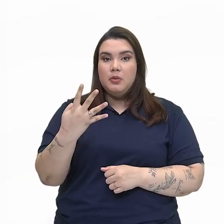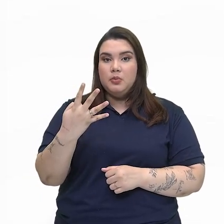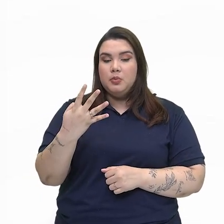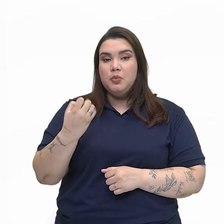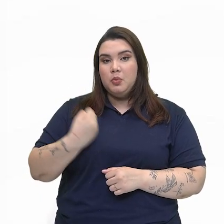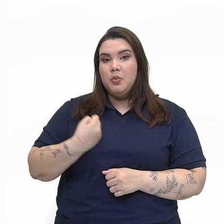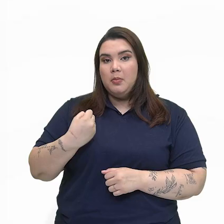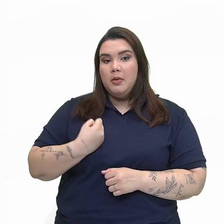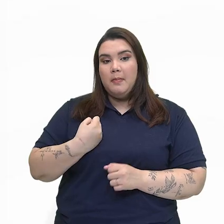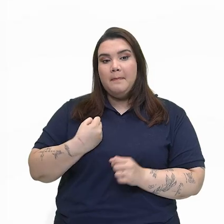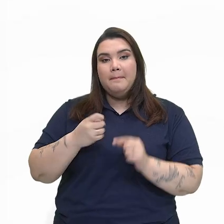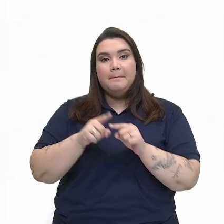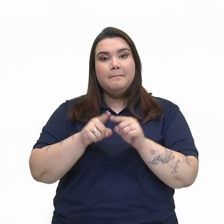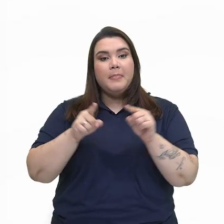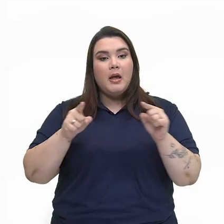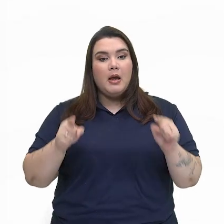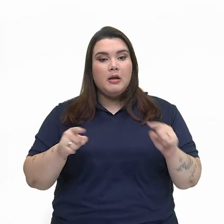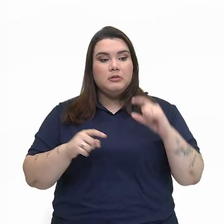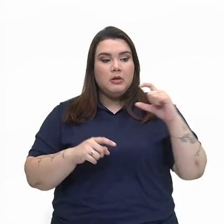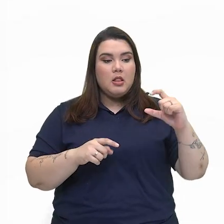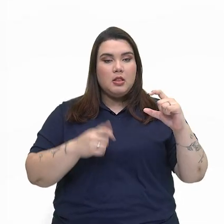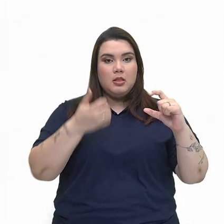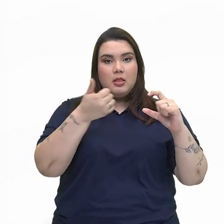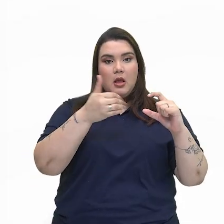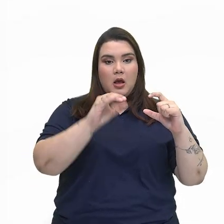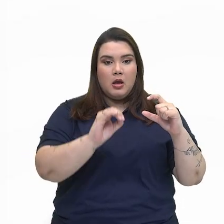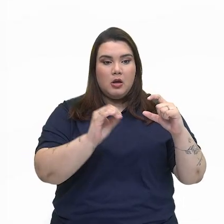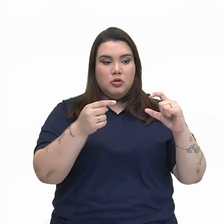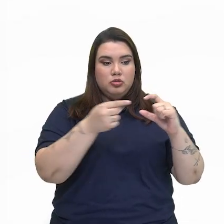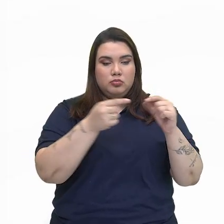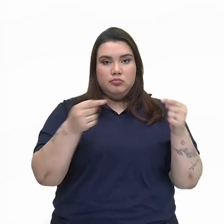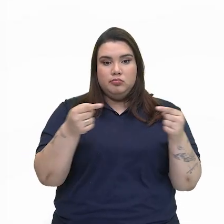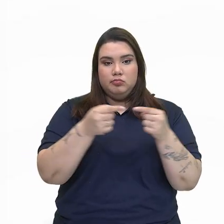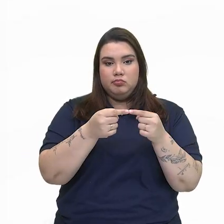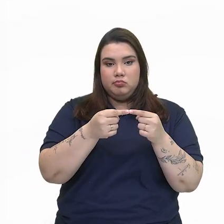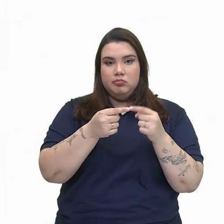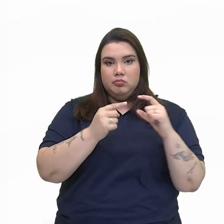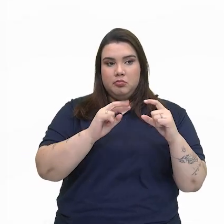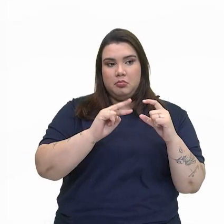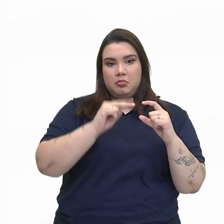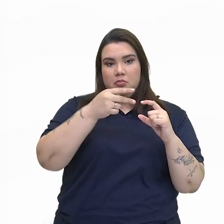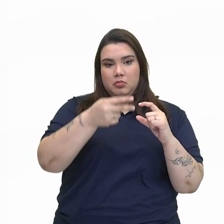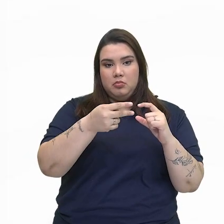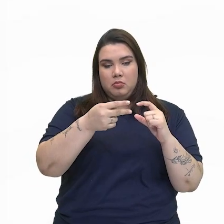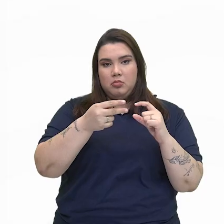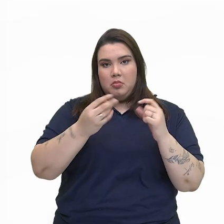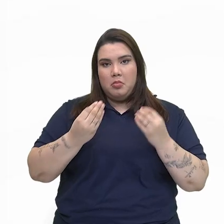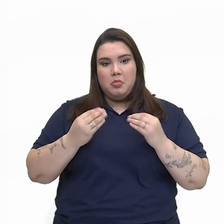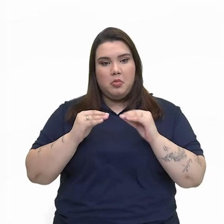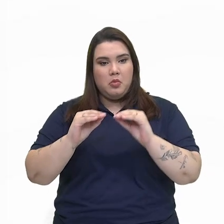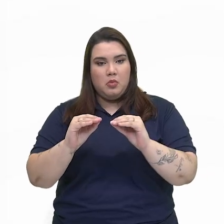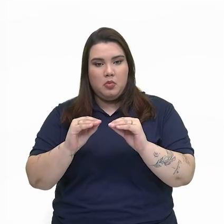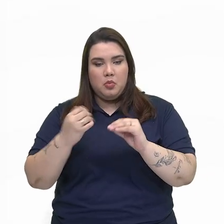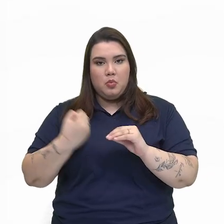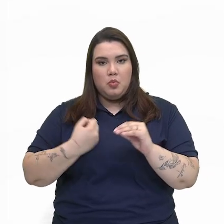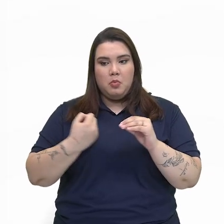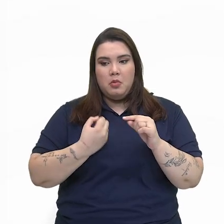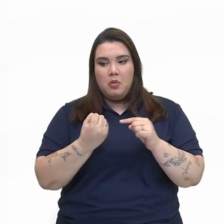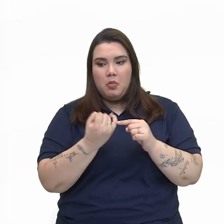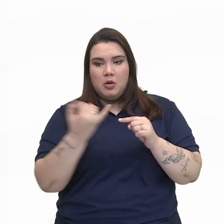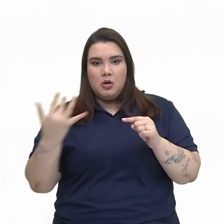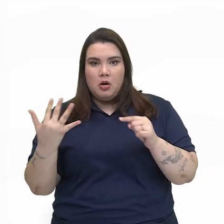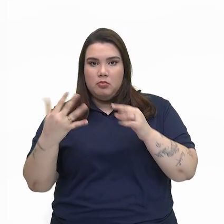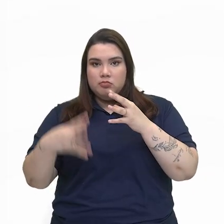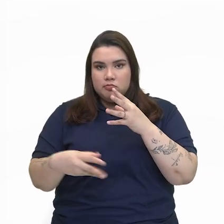algarismos significativos. A potência de base 10, ela não conta aqui no conceito de algarismos